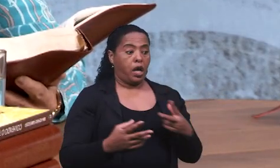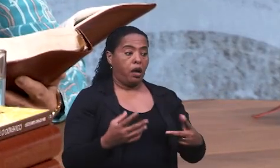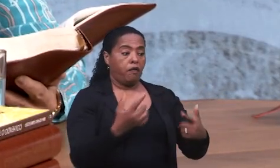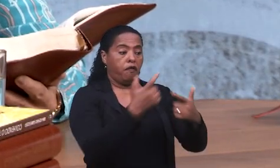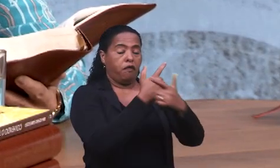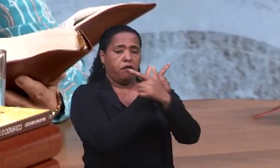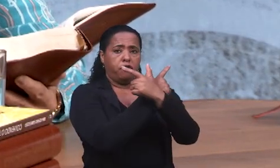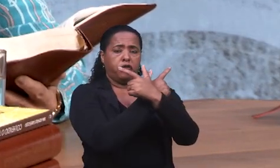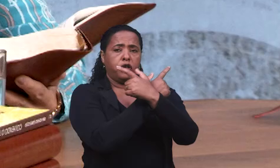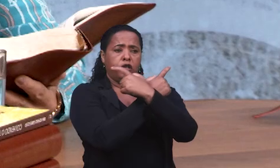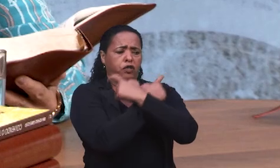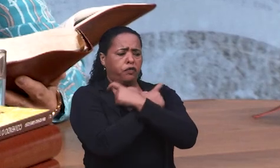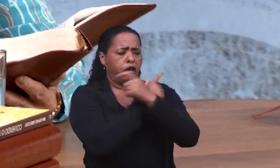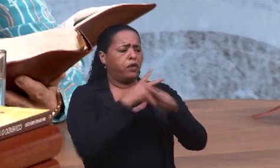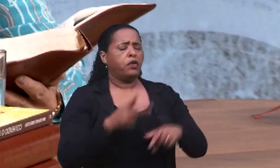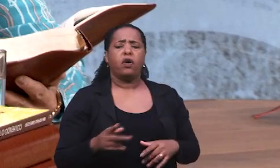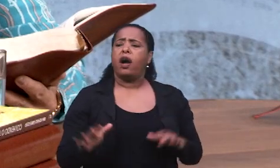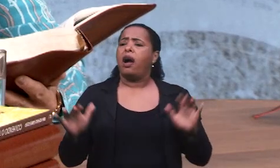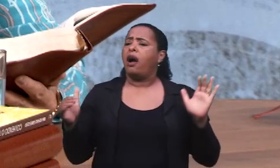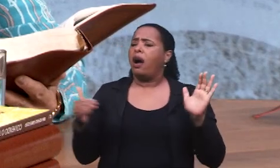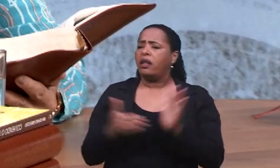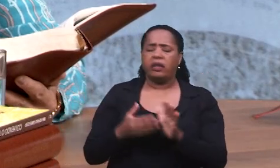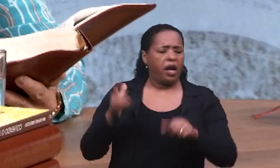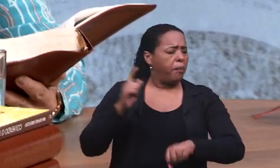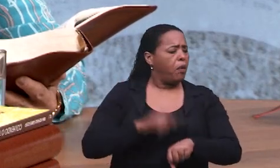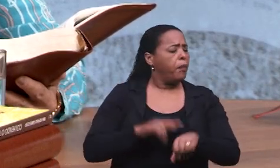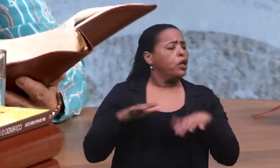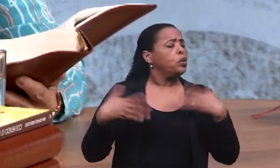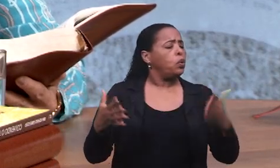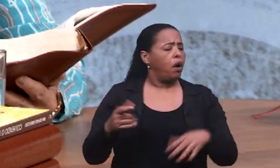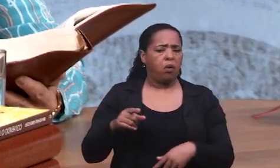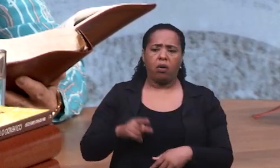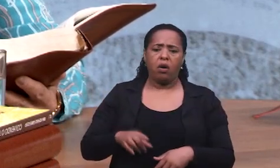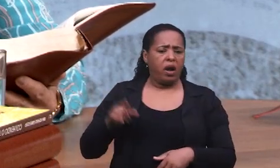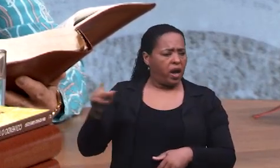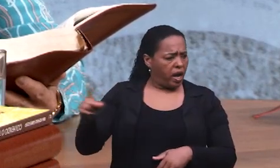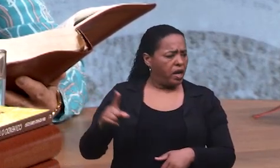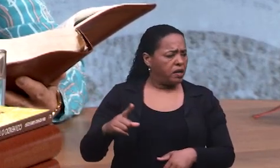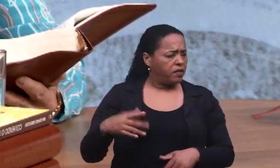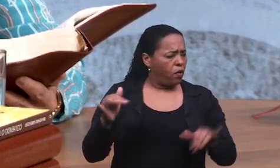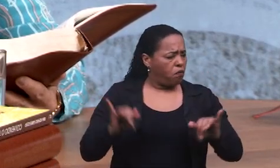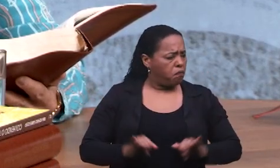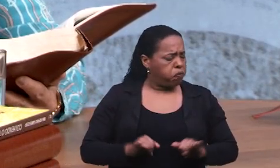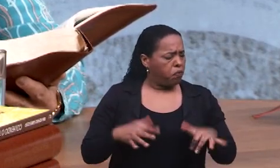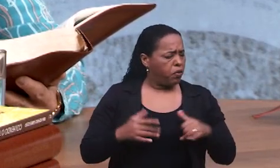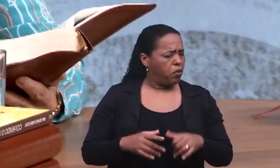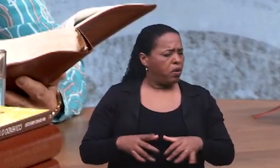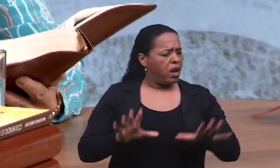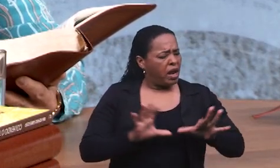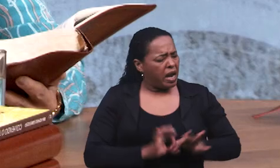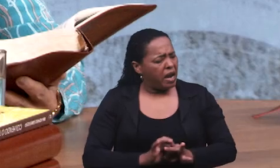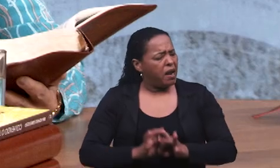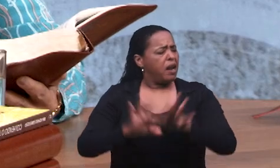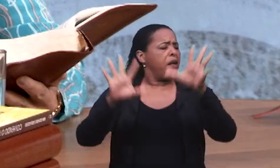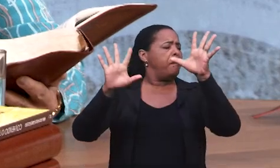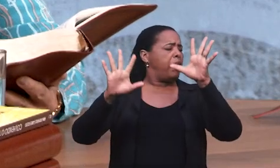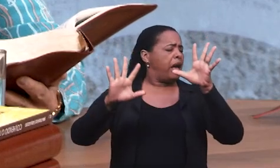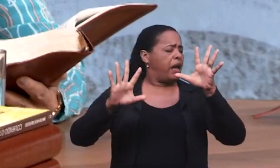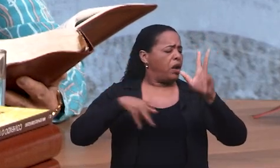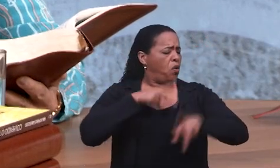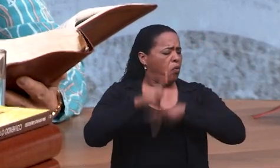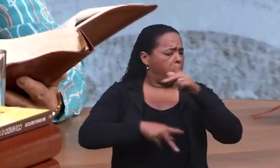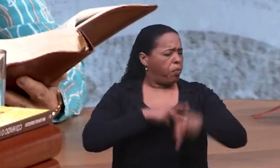disseram-lhe: até quando este nos há de ser por laço? Deixa ir os homens para